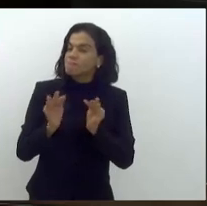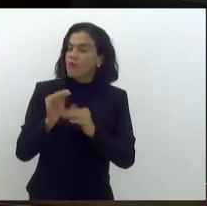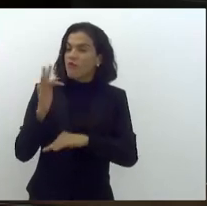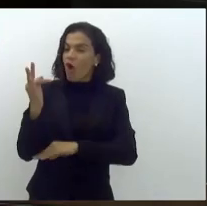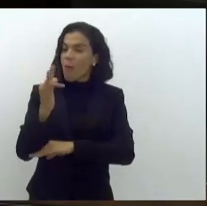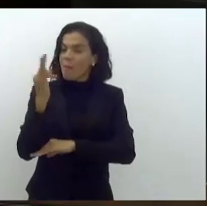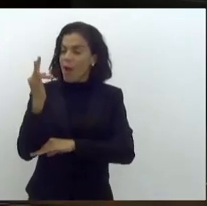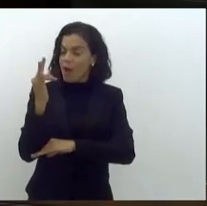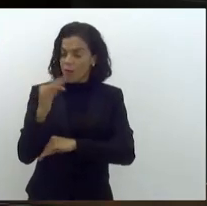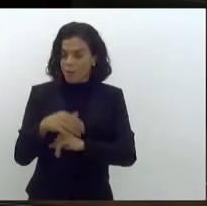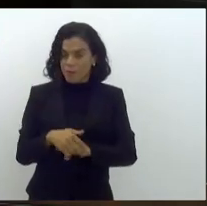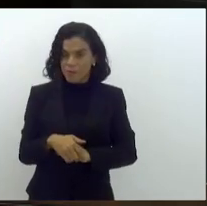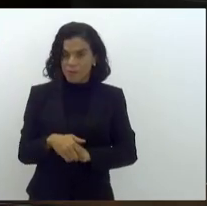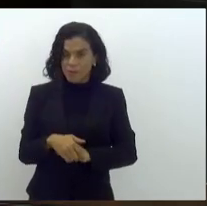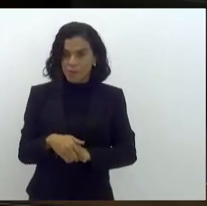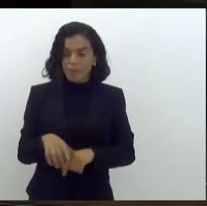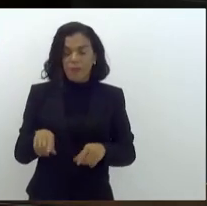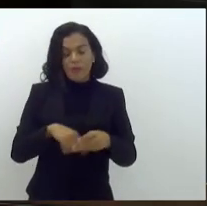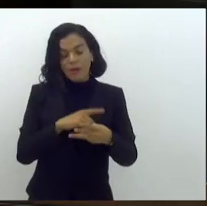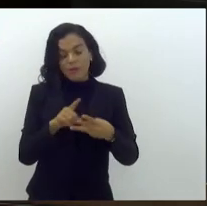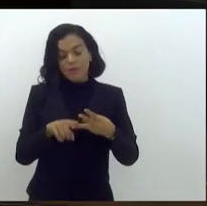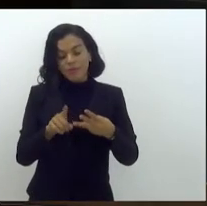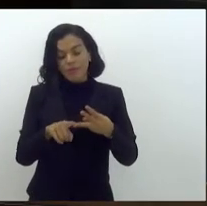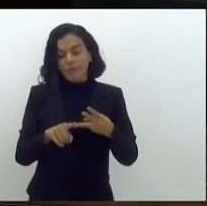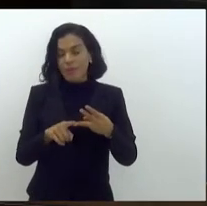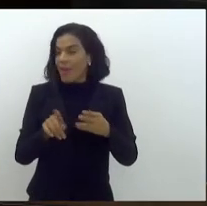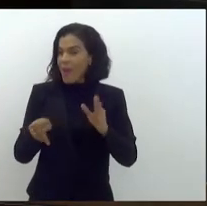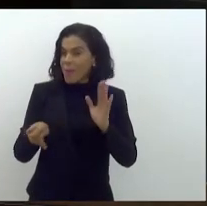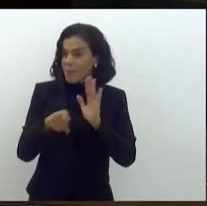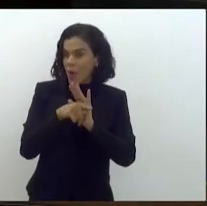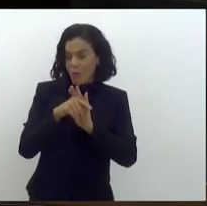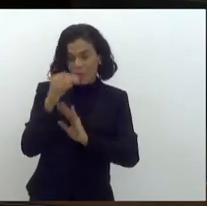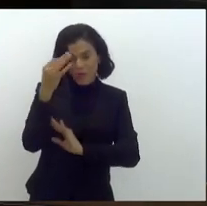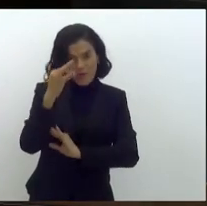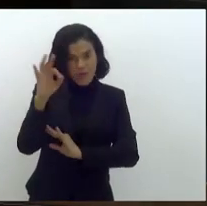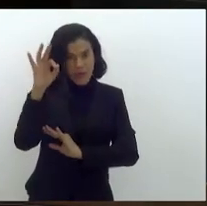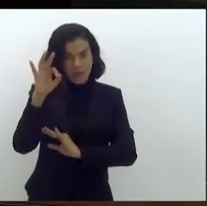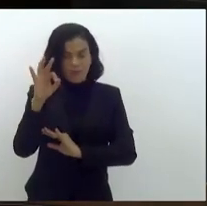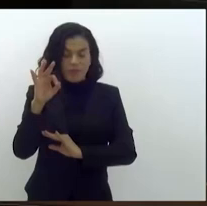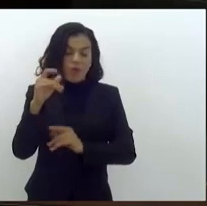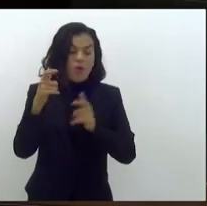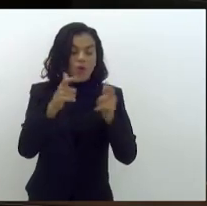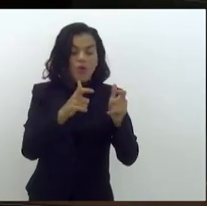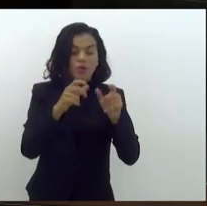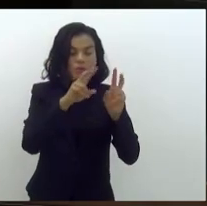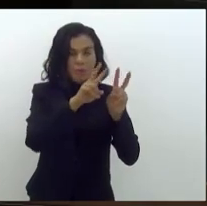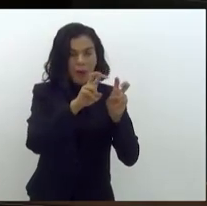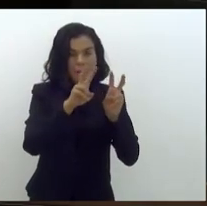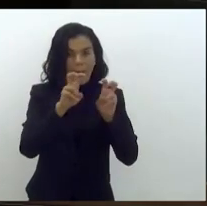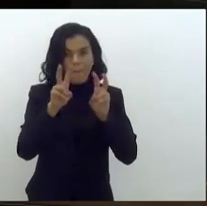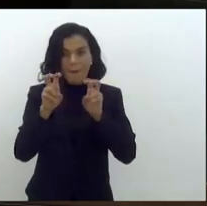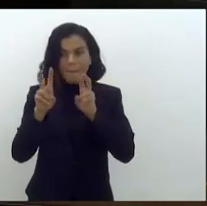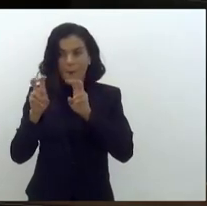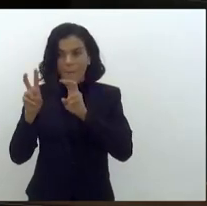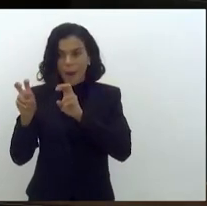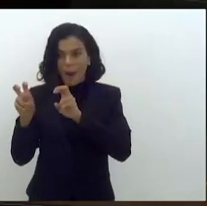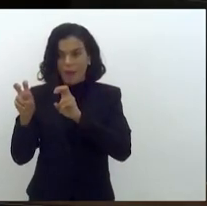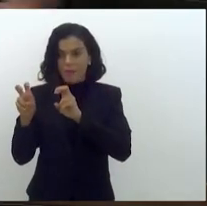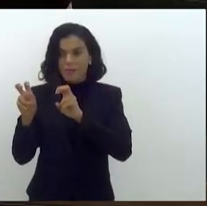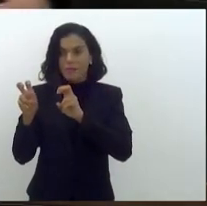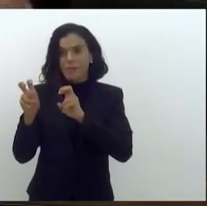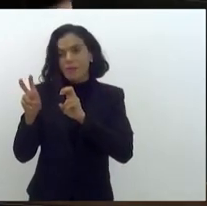e terceiro é a casa da Federação onde certos tópicos que eu vou trazer aqui para vocês